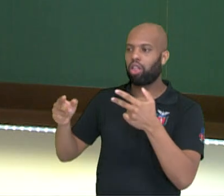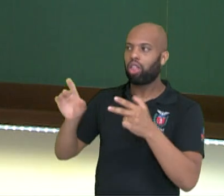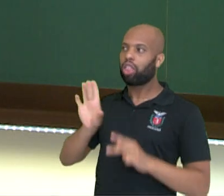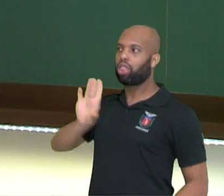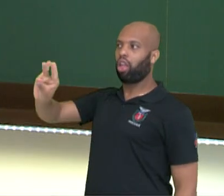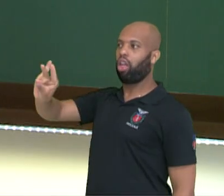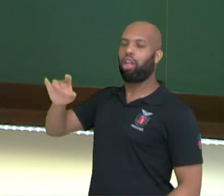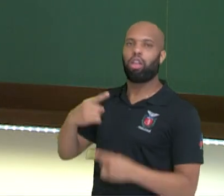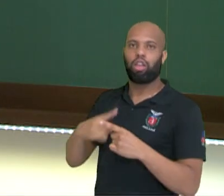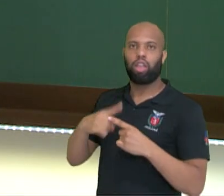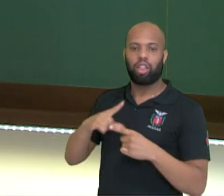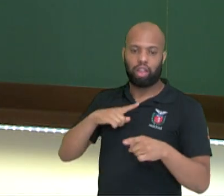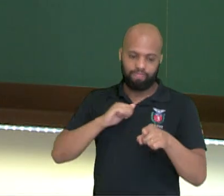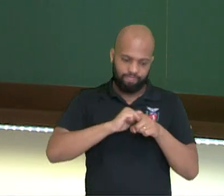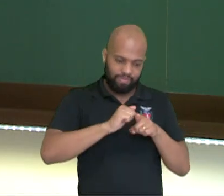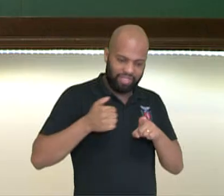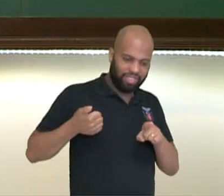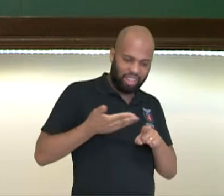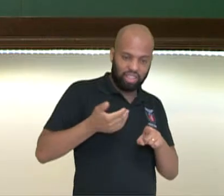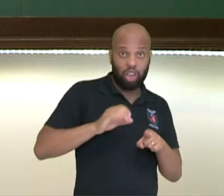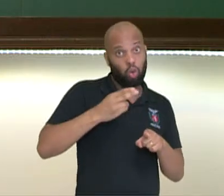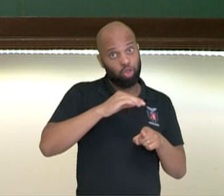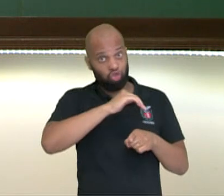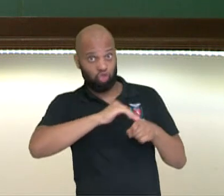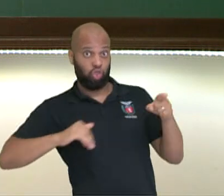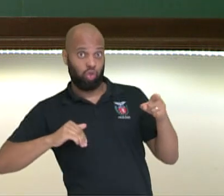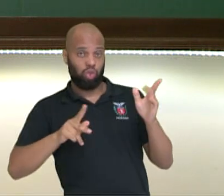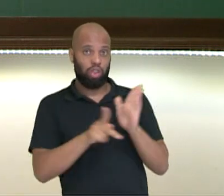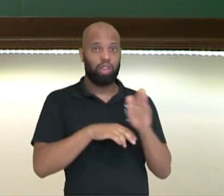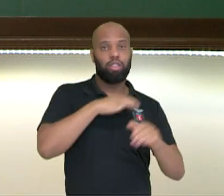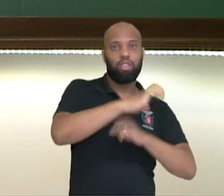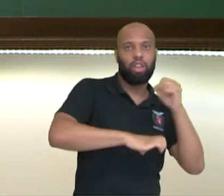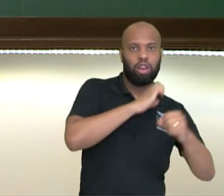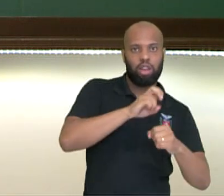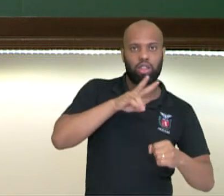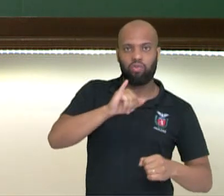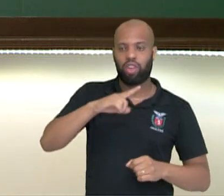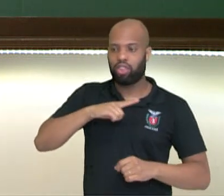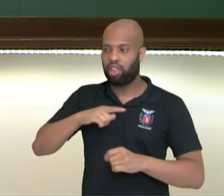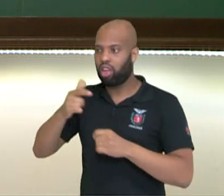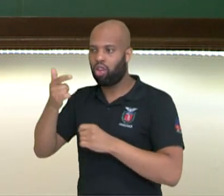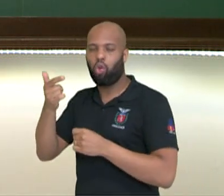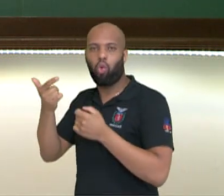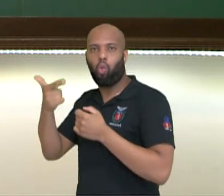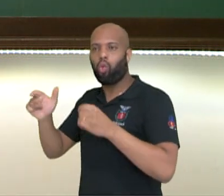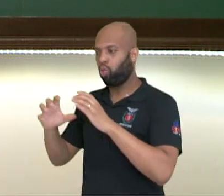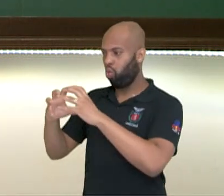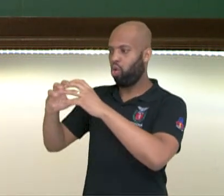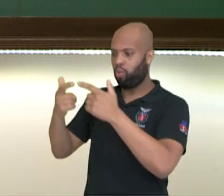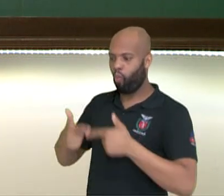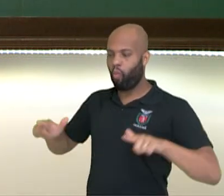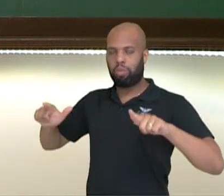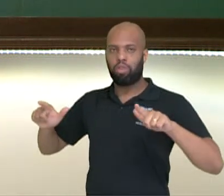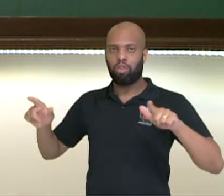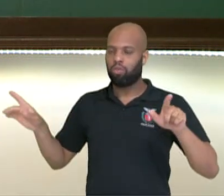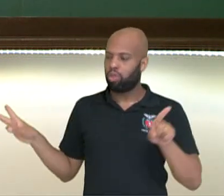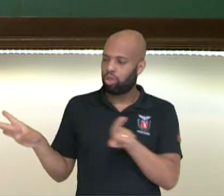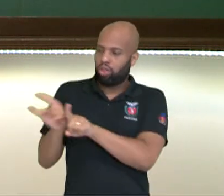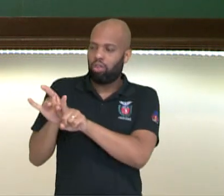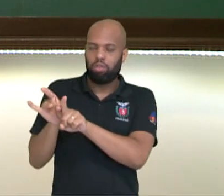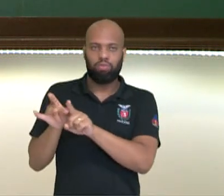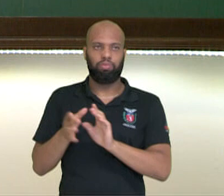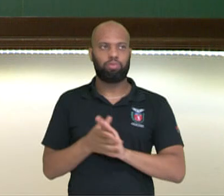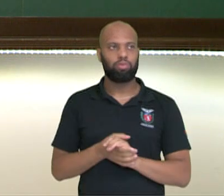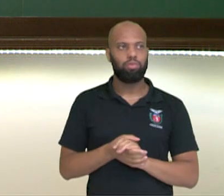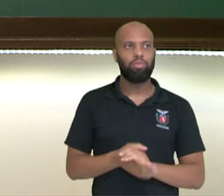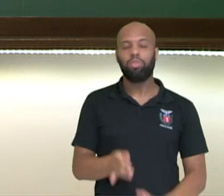atraído por corpo neutro. Pega qualquer corpo neutro, você vai perceber a atração. Bom, você pega o papel higiênico aqui, por